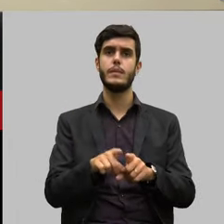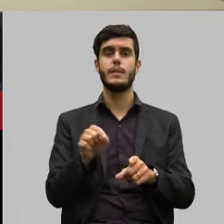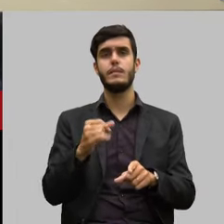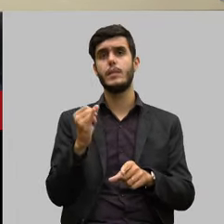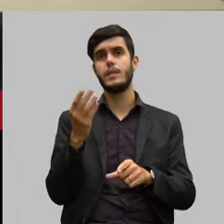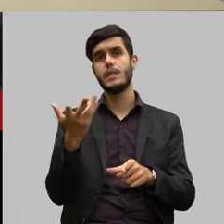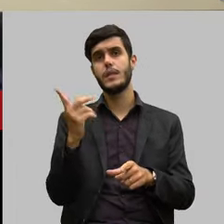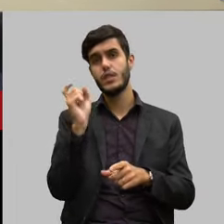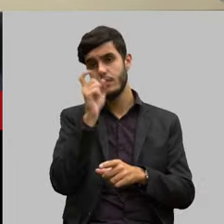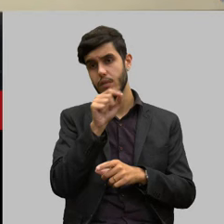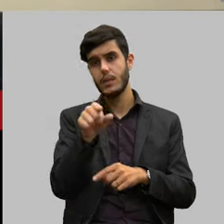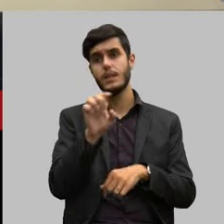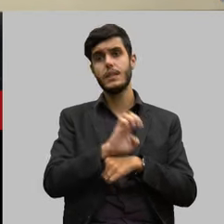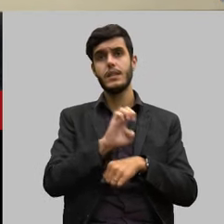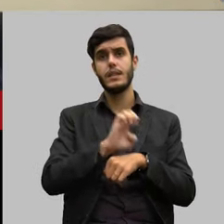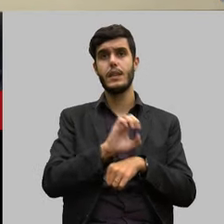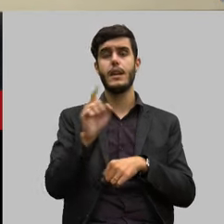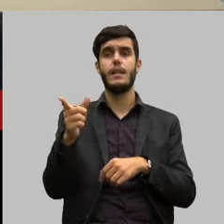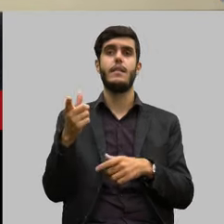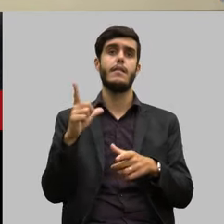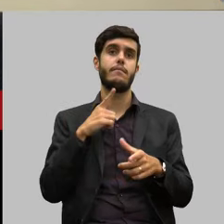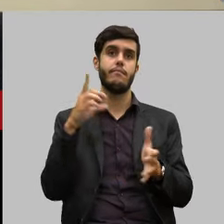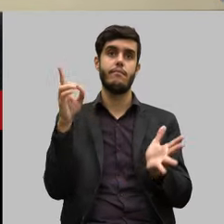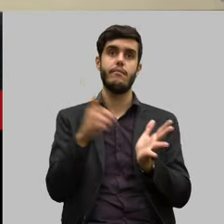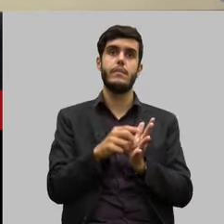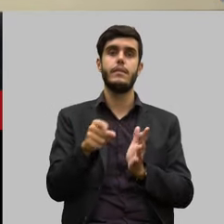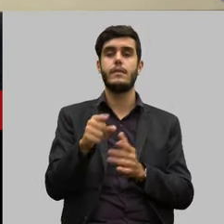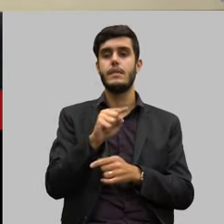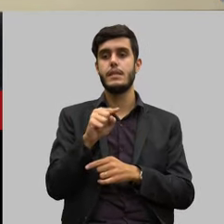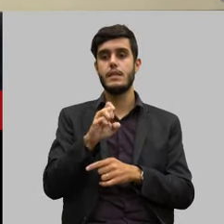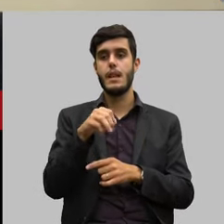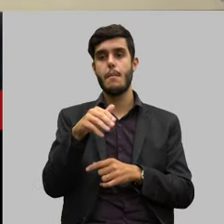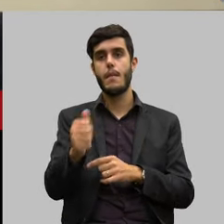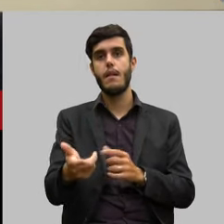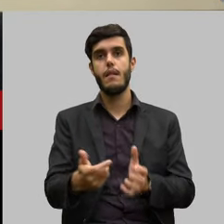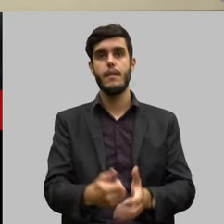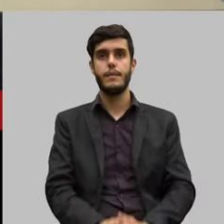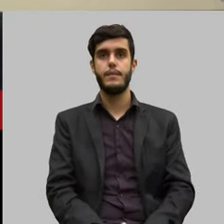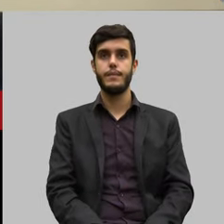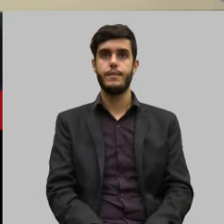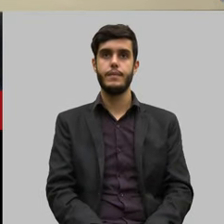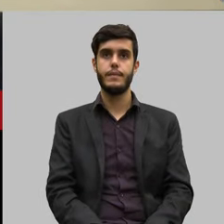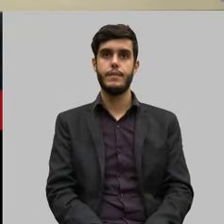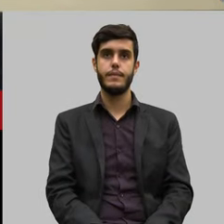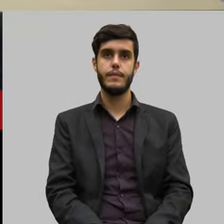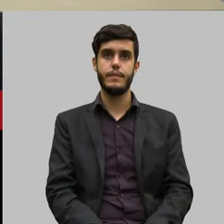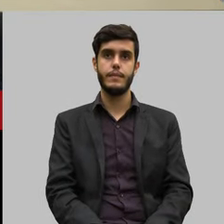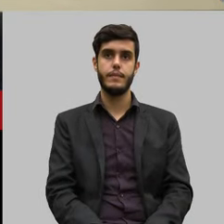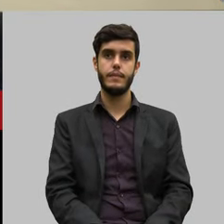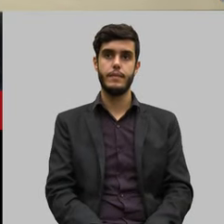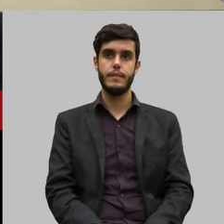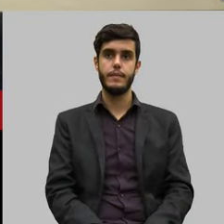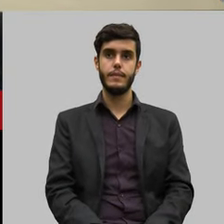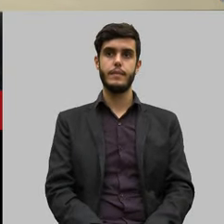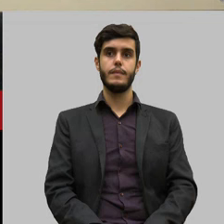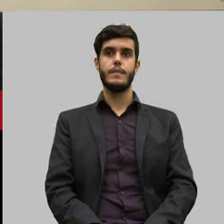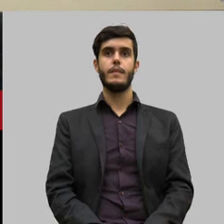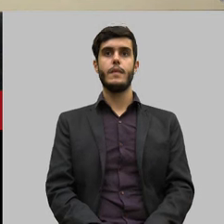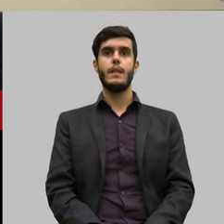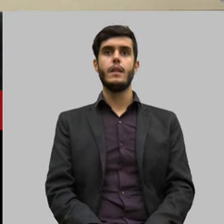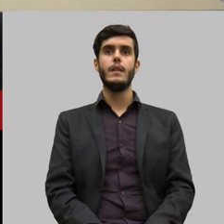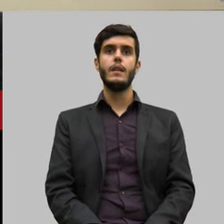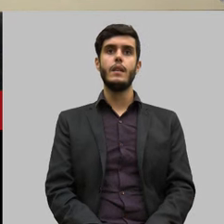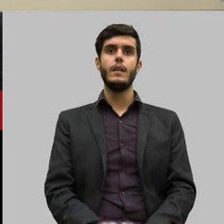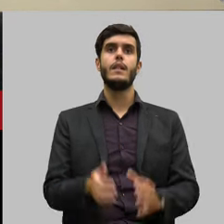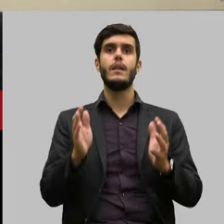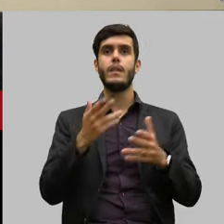dificuldade que o estado assumiu né no governo Zema agora eu acho muito redundante até uma certa hipocrisia quando fala de salário do